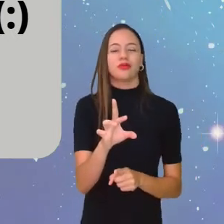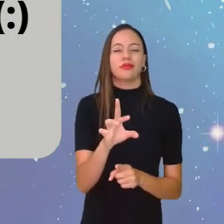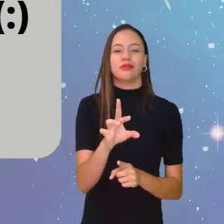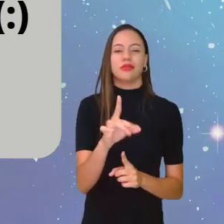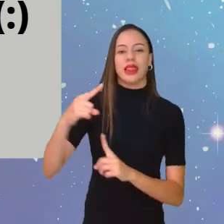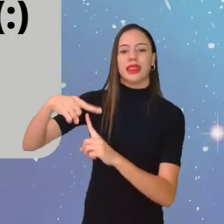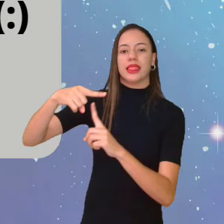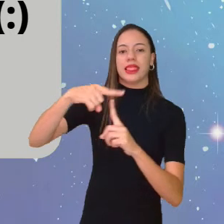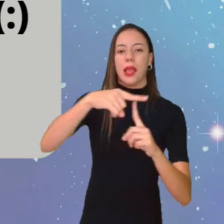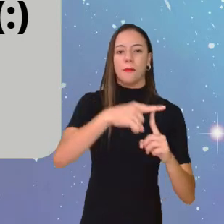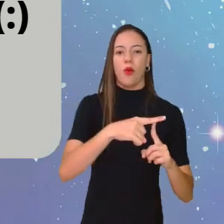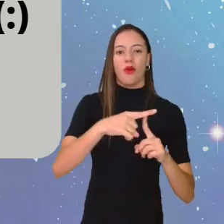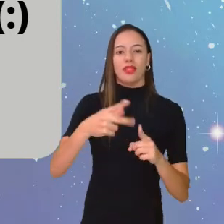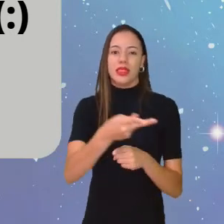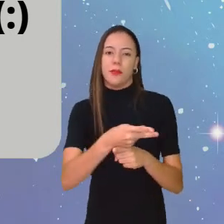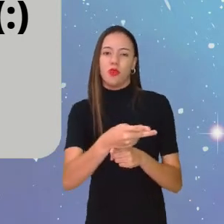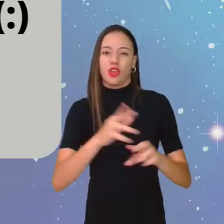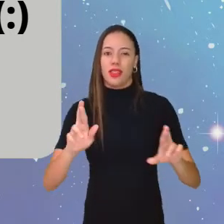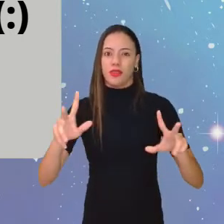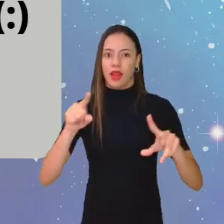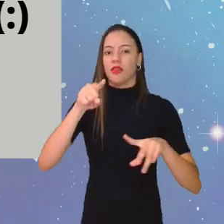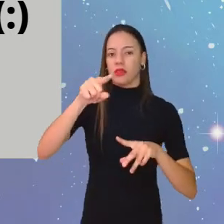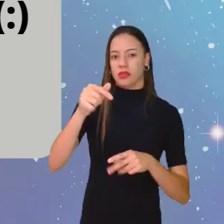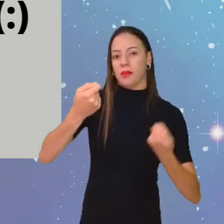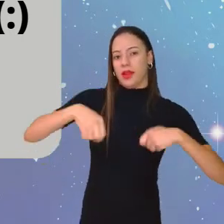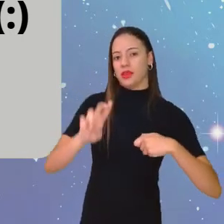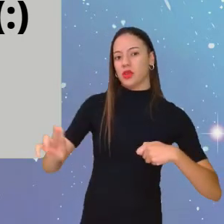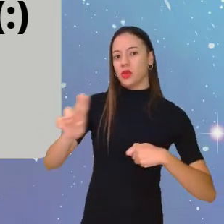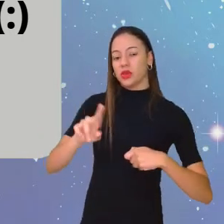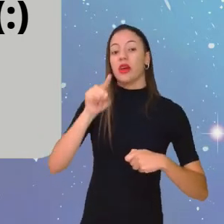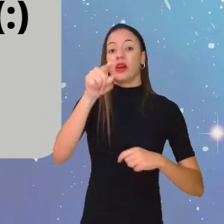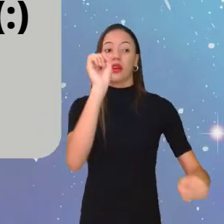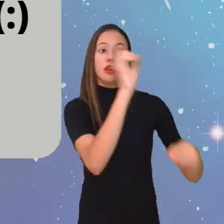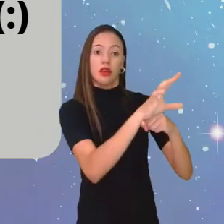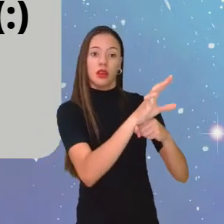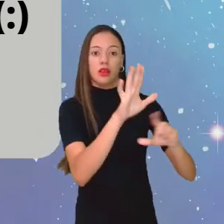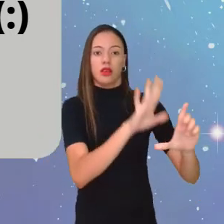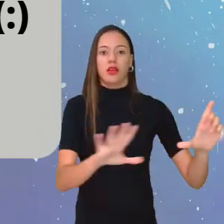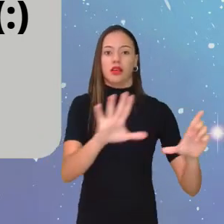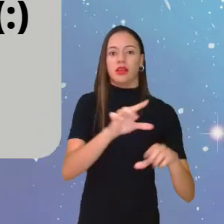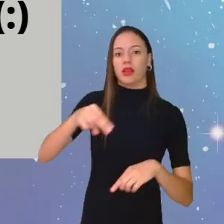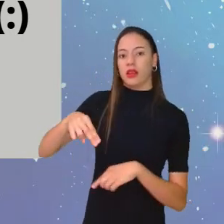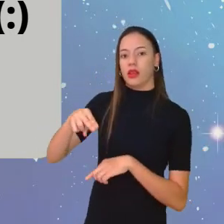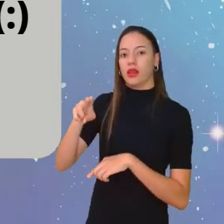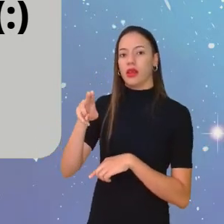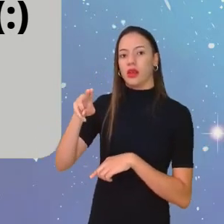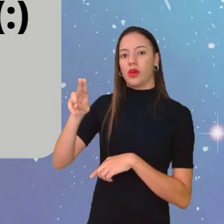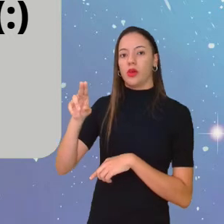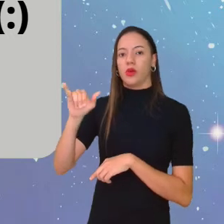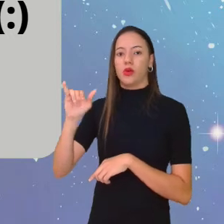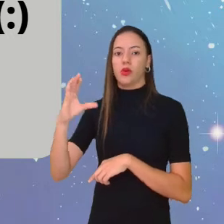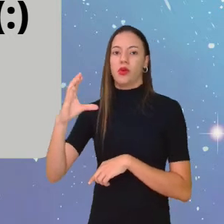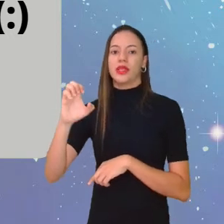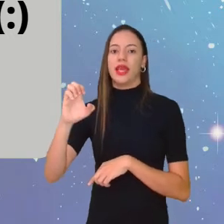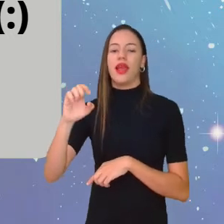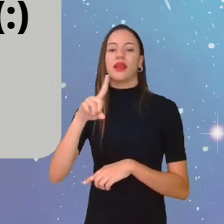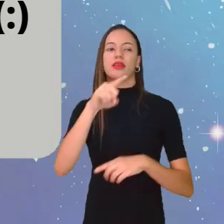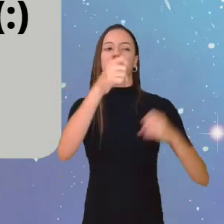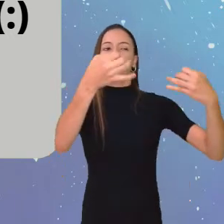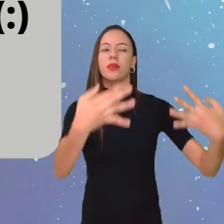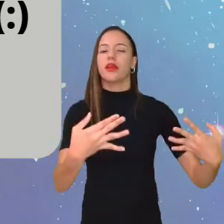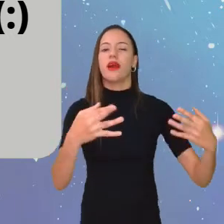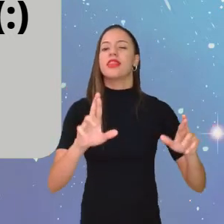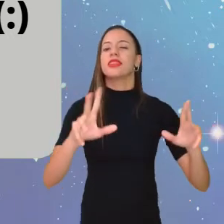formas de fazer busca. E manda lá na plataforma Unirec quais foram as diferenças que você